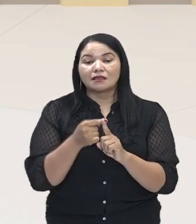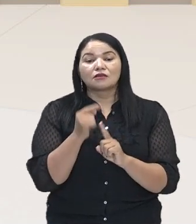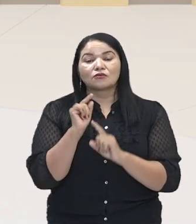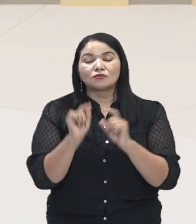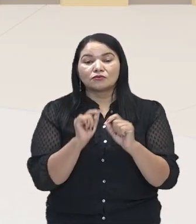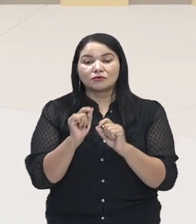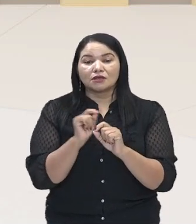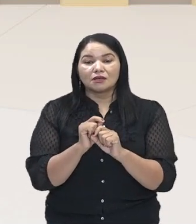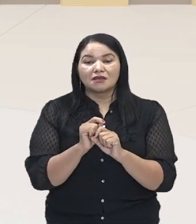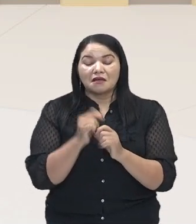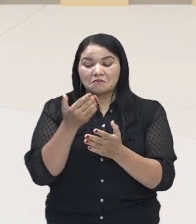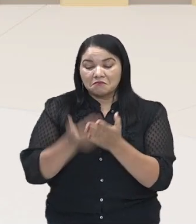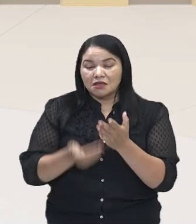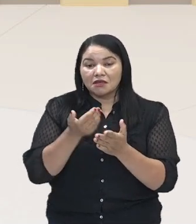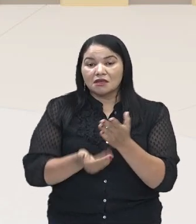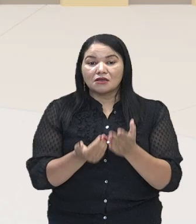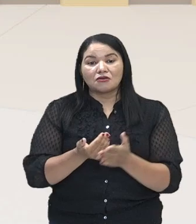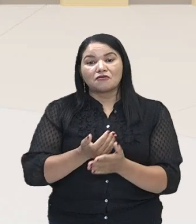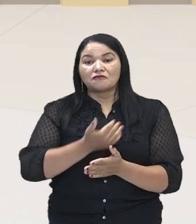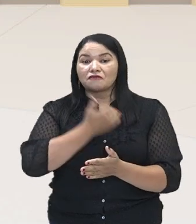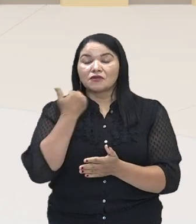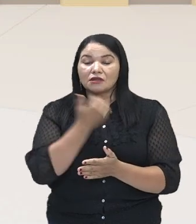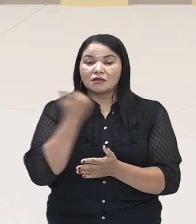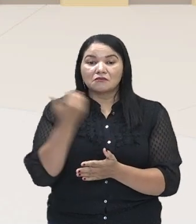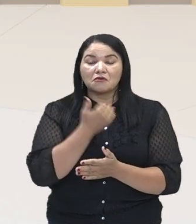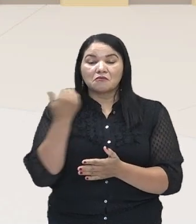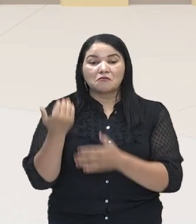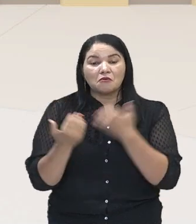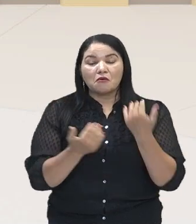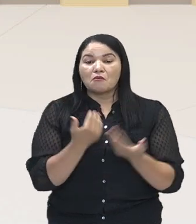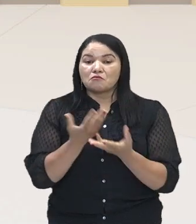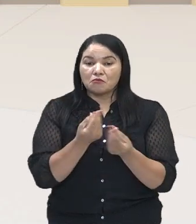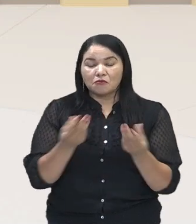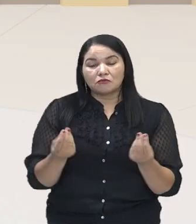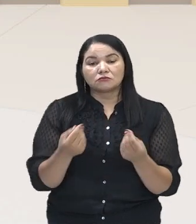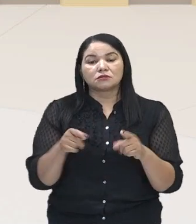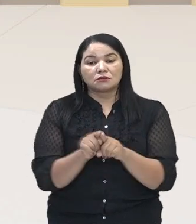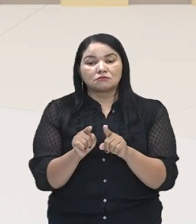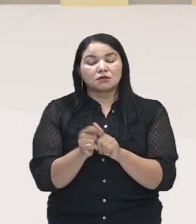ter perdas de vidas, também houve perdas